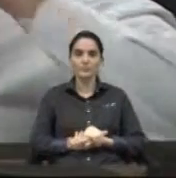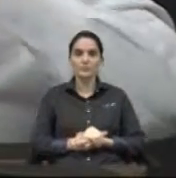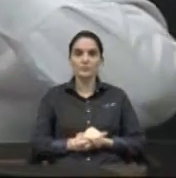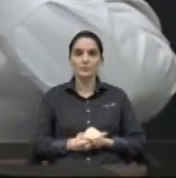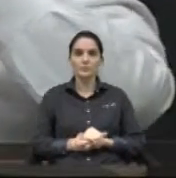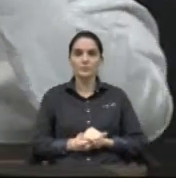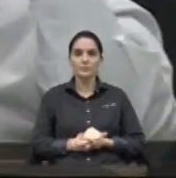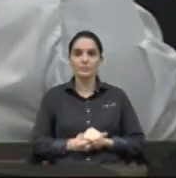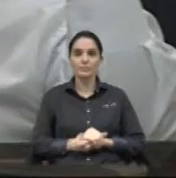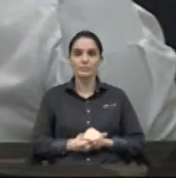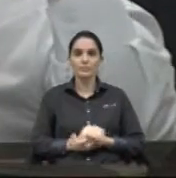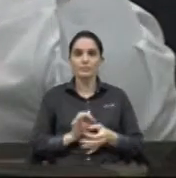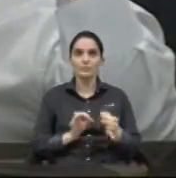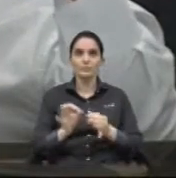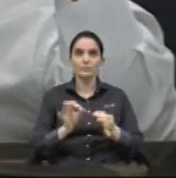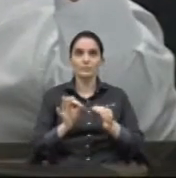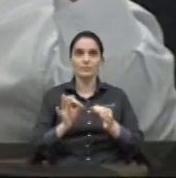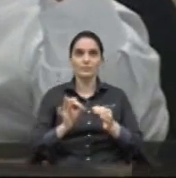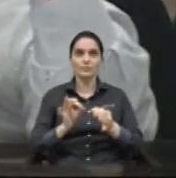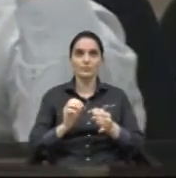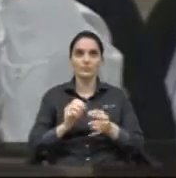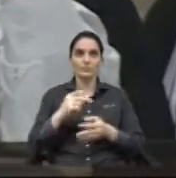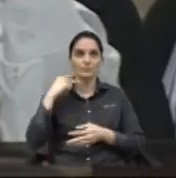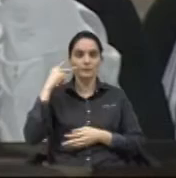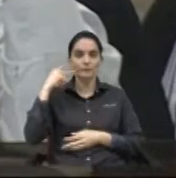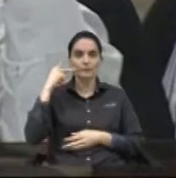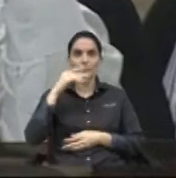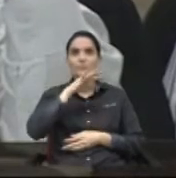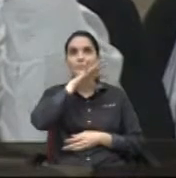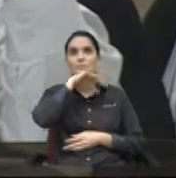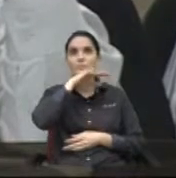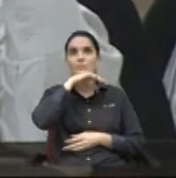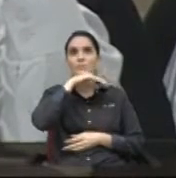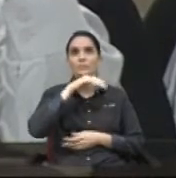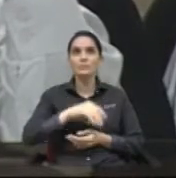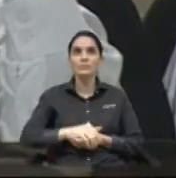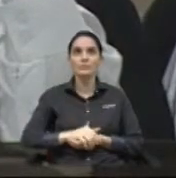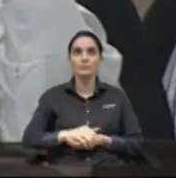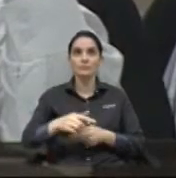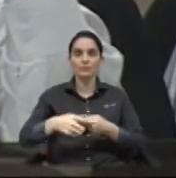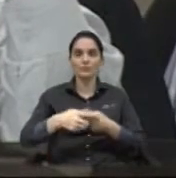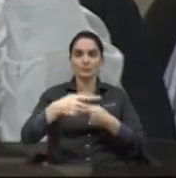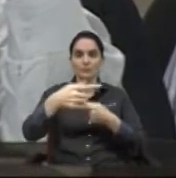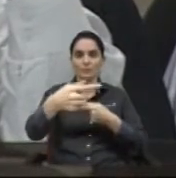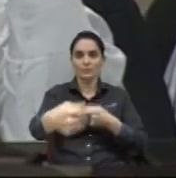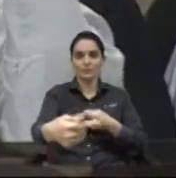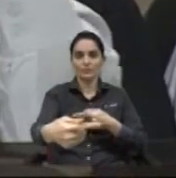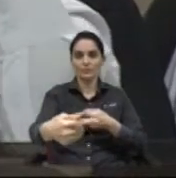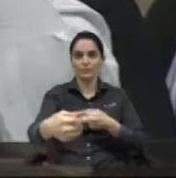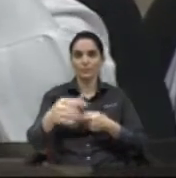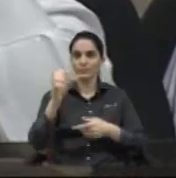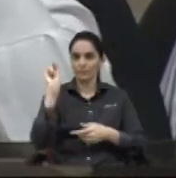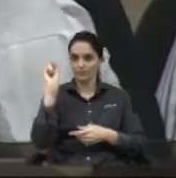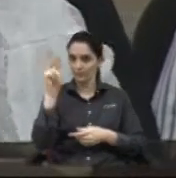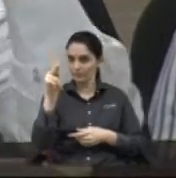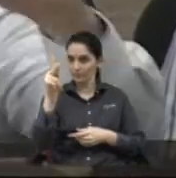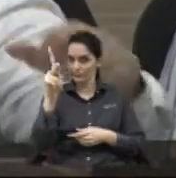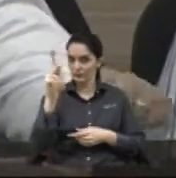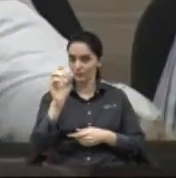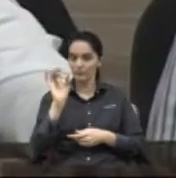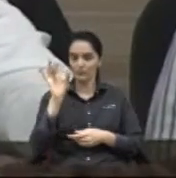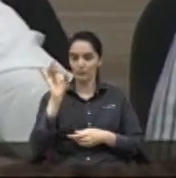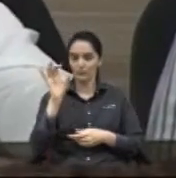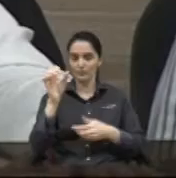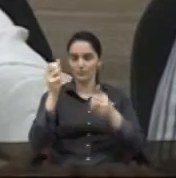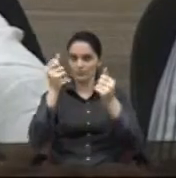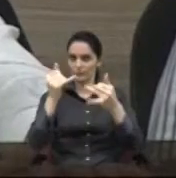a questão do projeto vereador André Henrique da Silva, ele deve ser adiado por uma sessão, ok? Então está